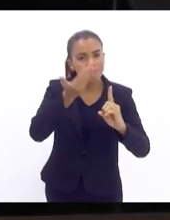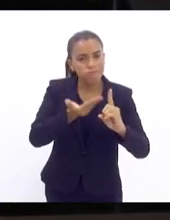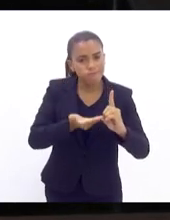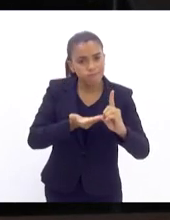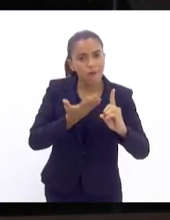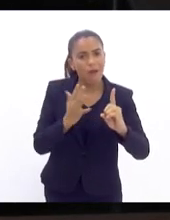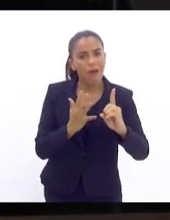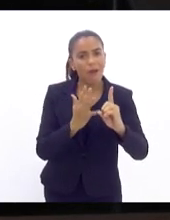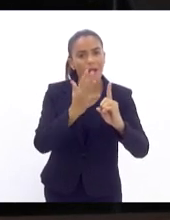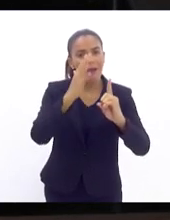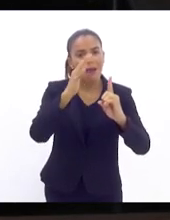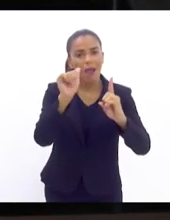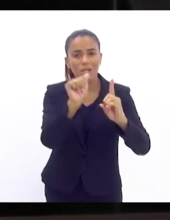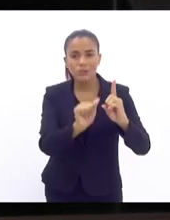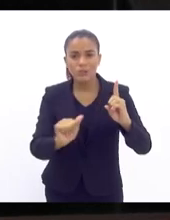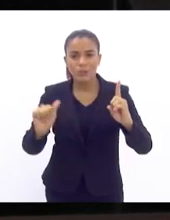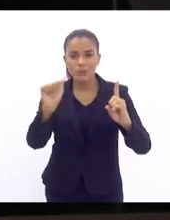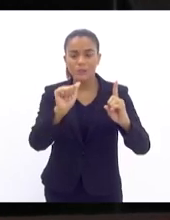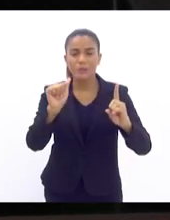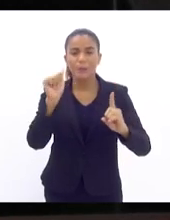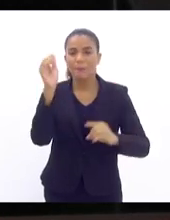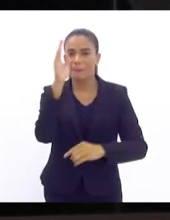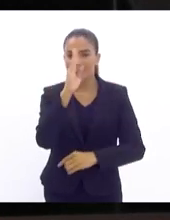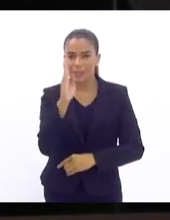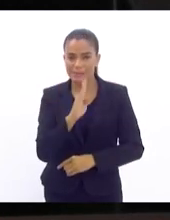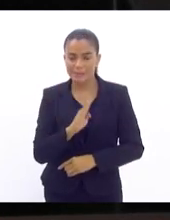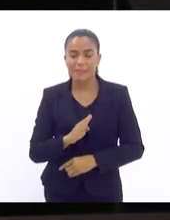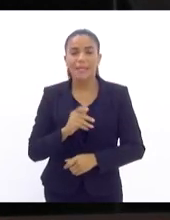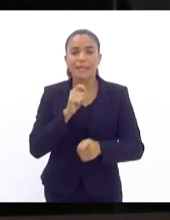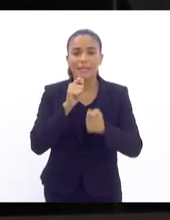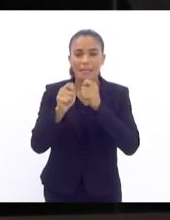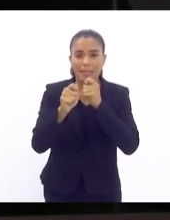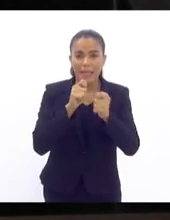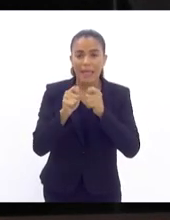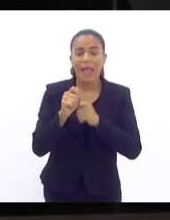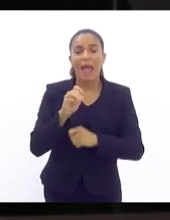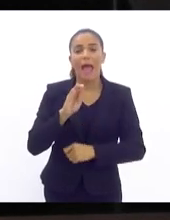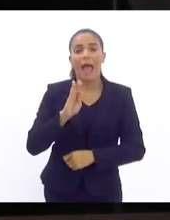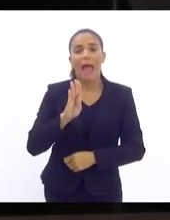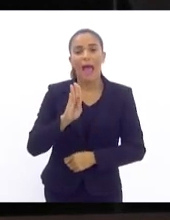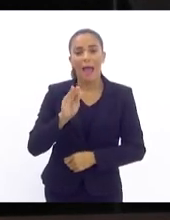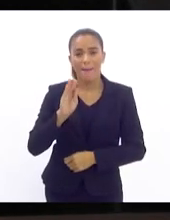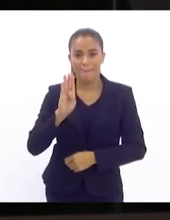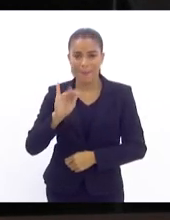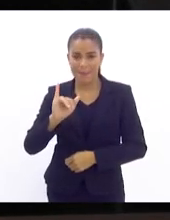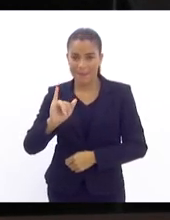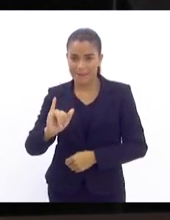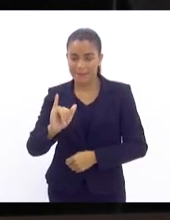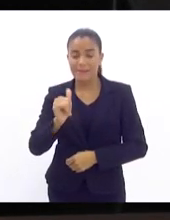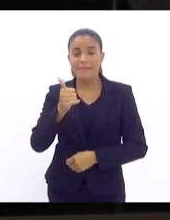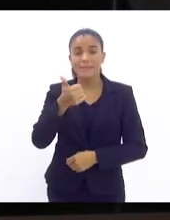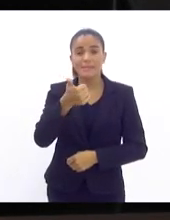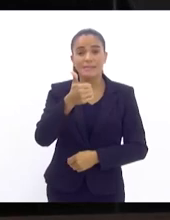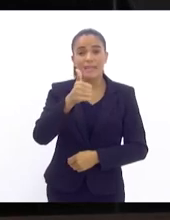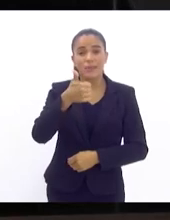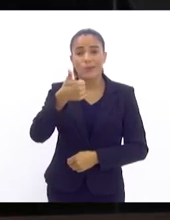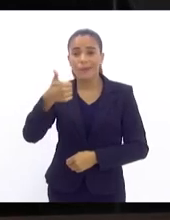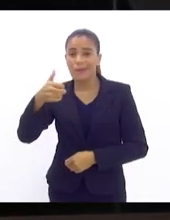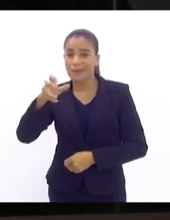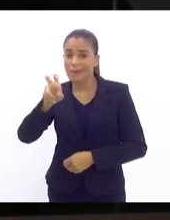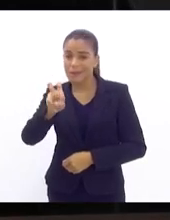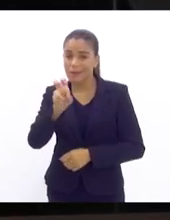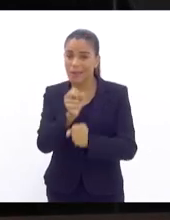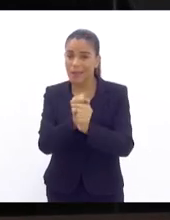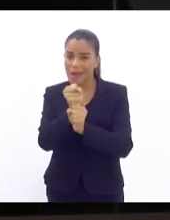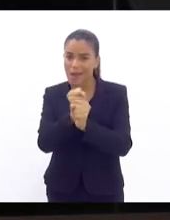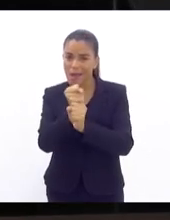à Associação Brasileira de Imprensa, a ABI, pelos seus 115 anos de trabalho em defesa